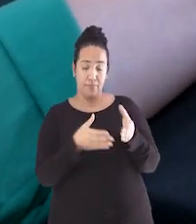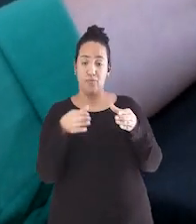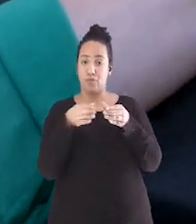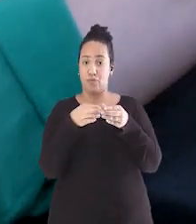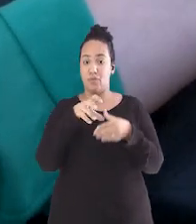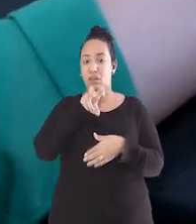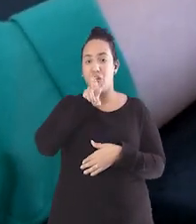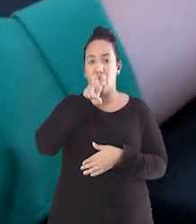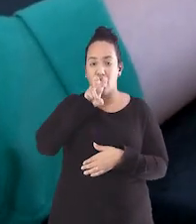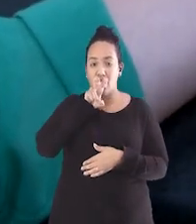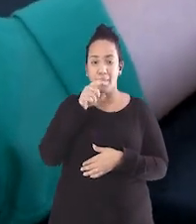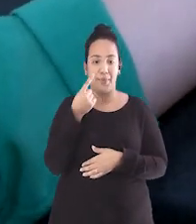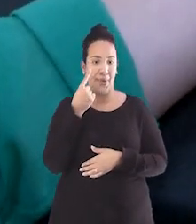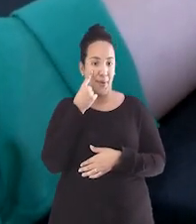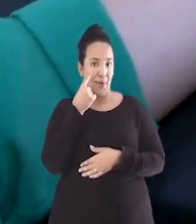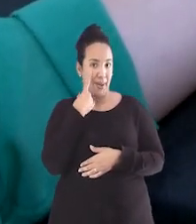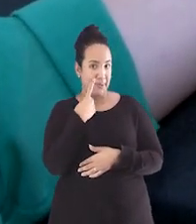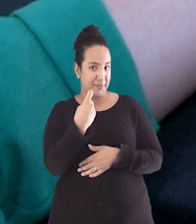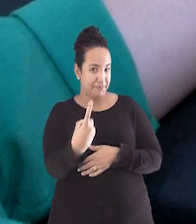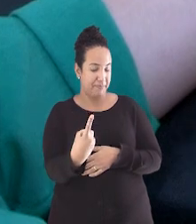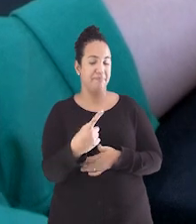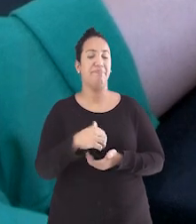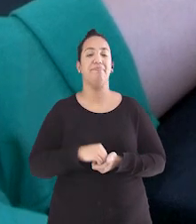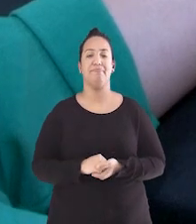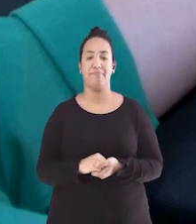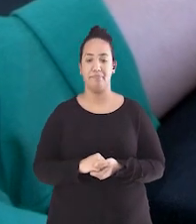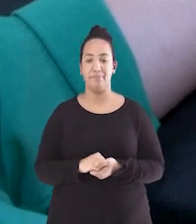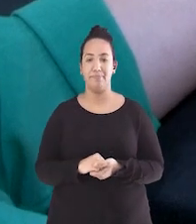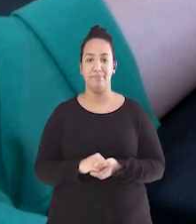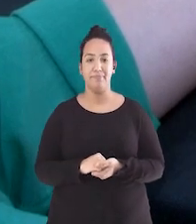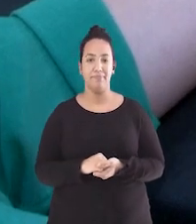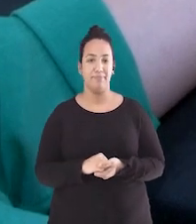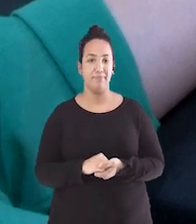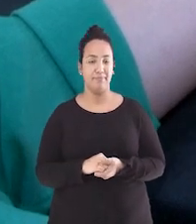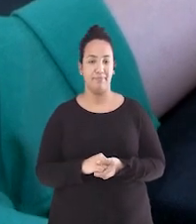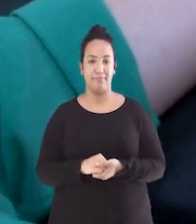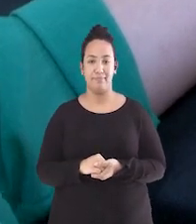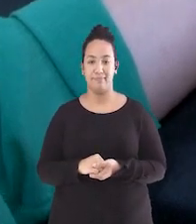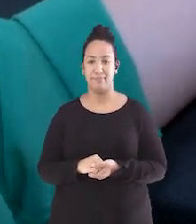da Mônica. Veja que interessante!